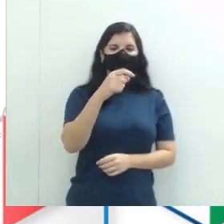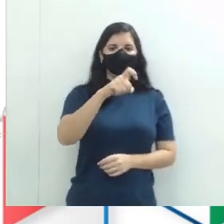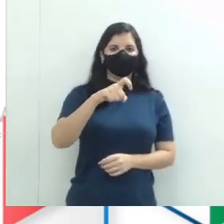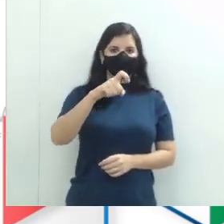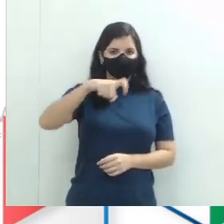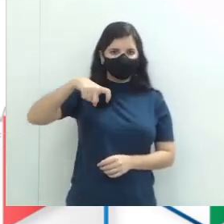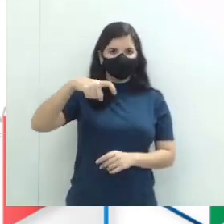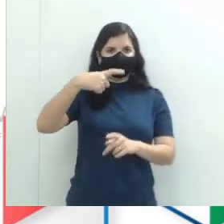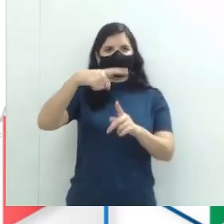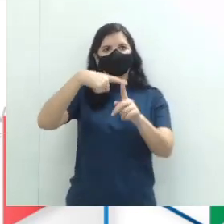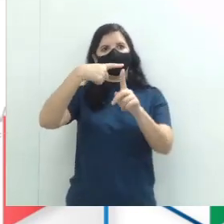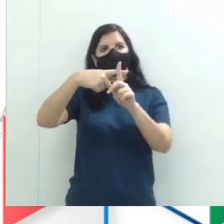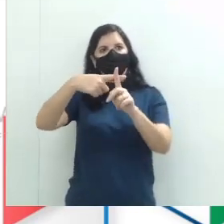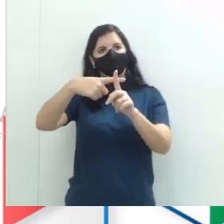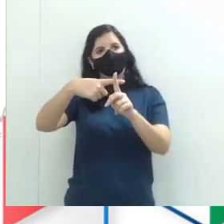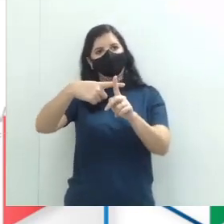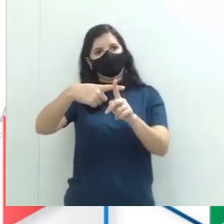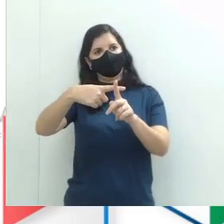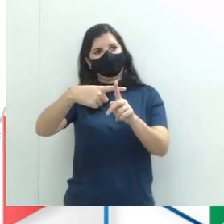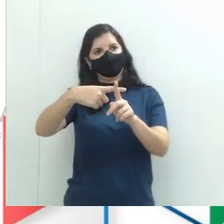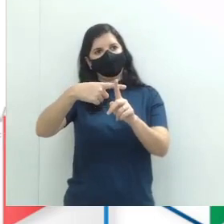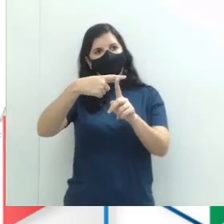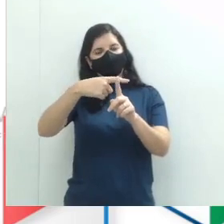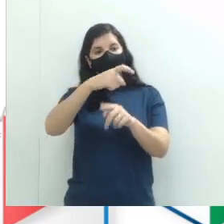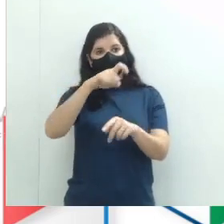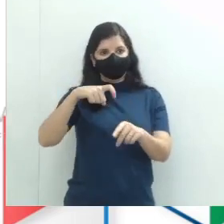R$7. E no segundo eu tenho 2x